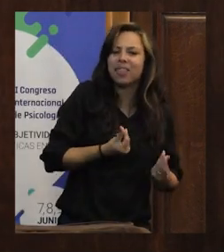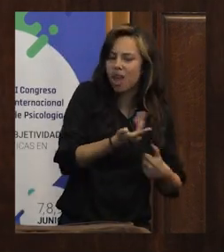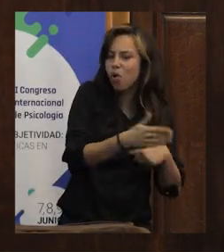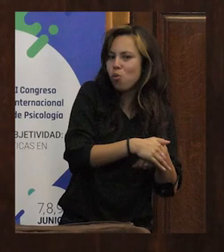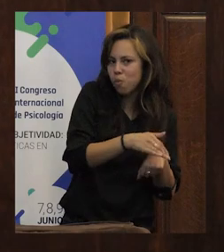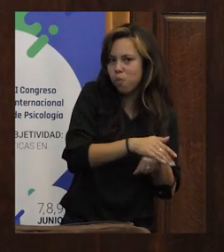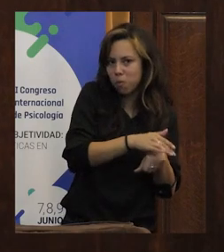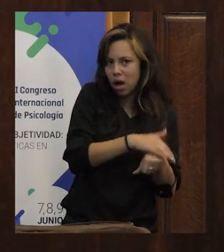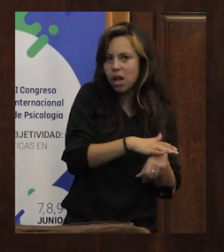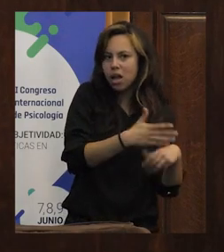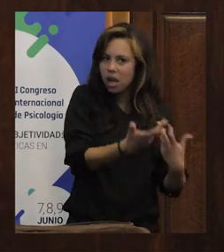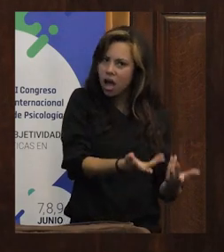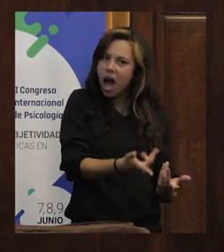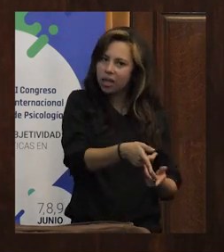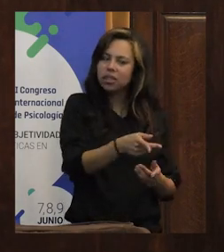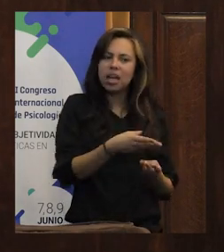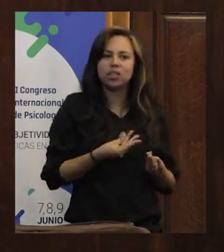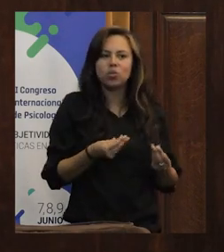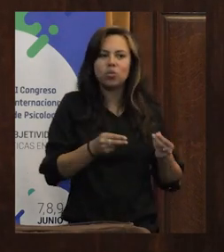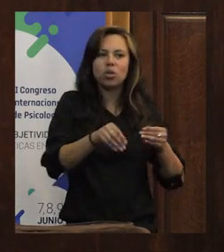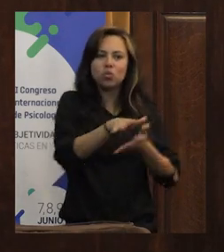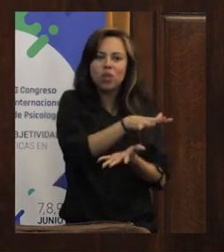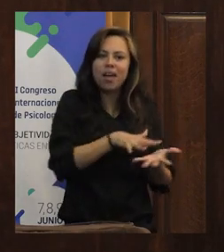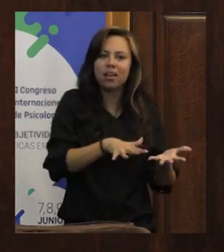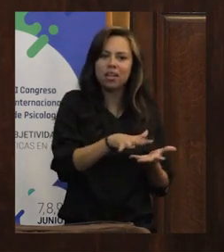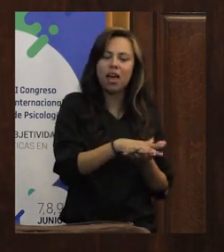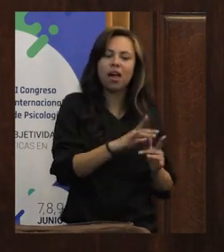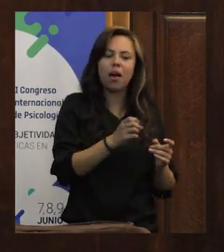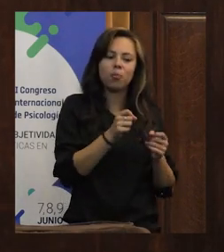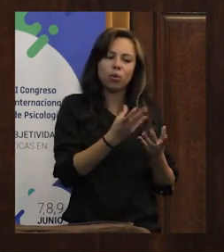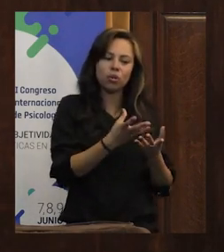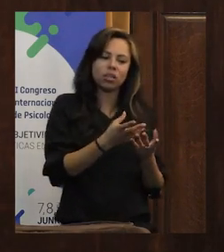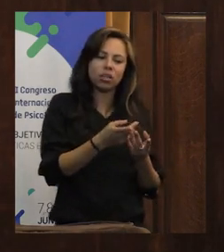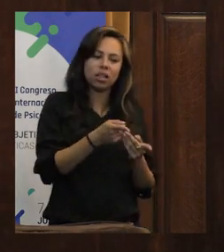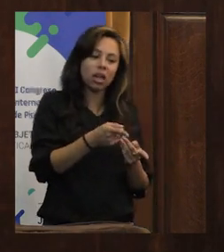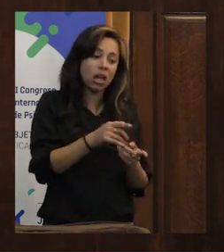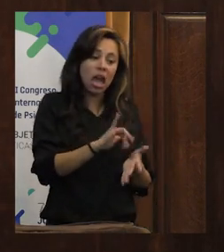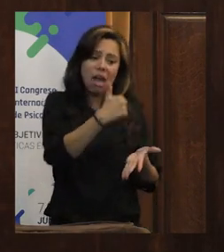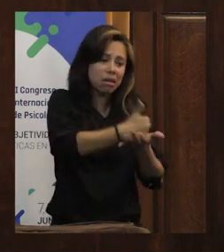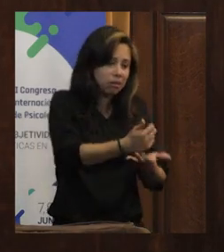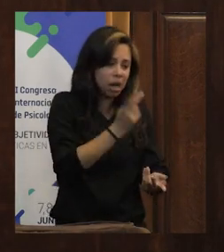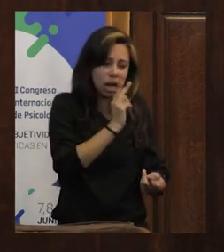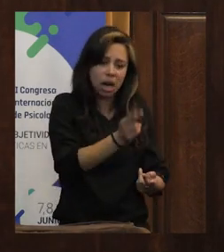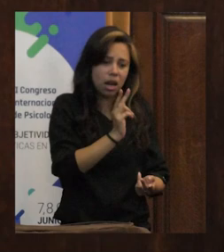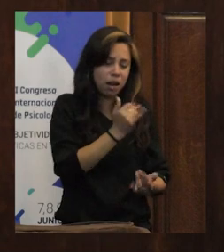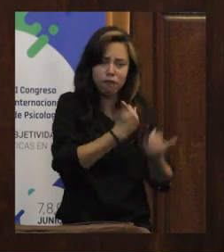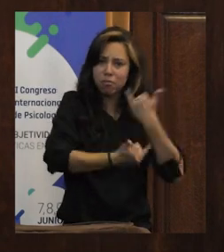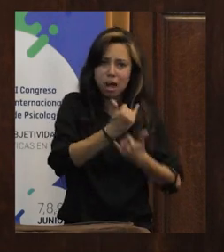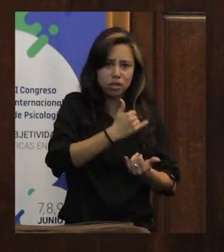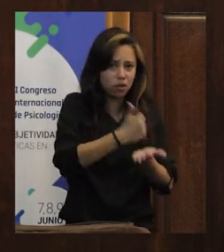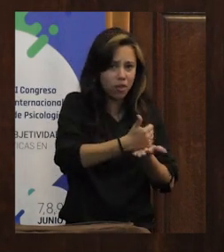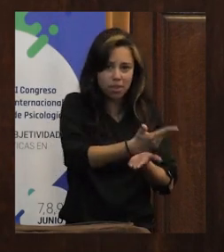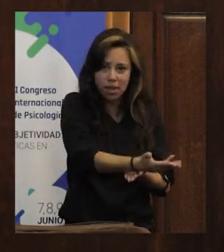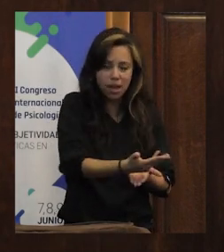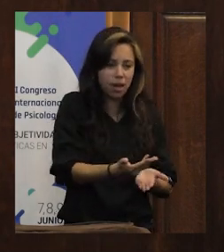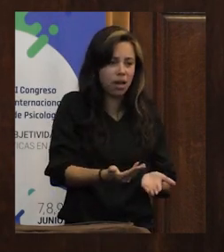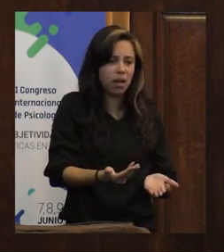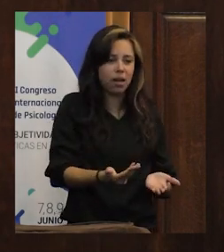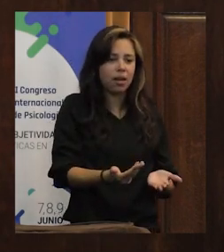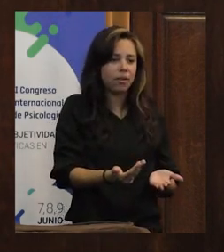arena onde a informação está aí, os fumantes, que são